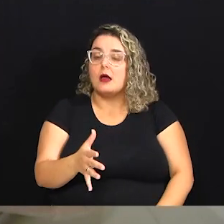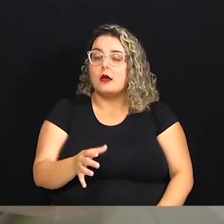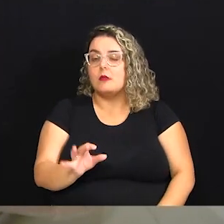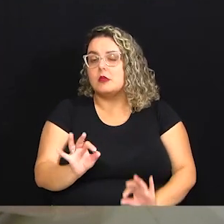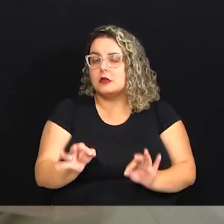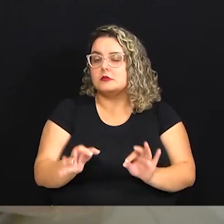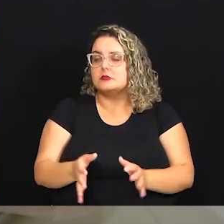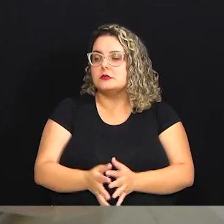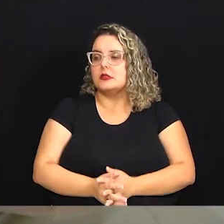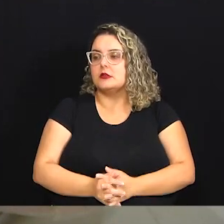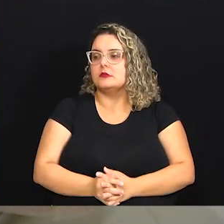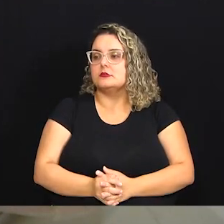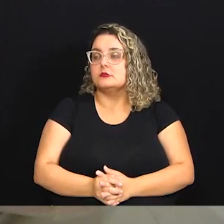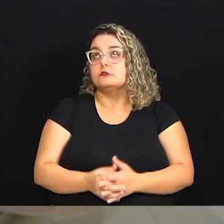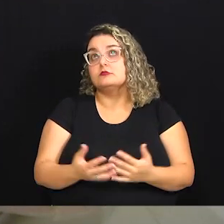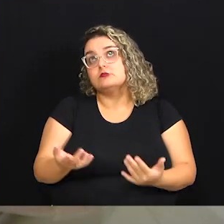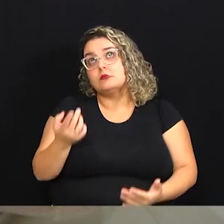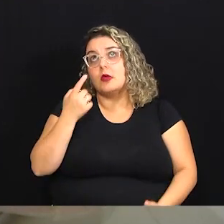organizadas? Olha,